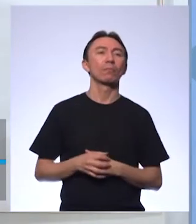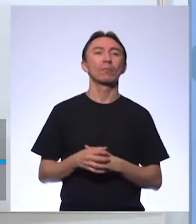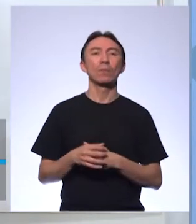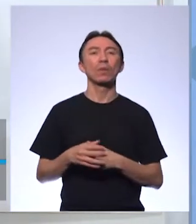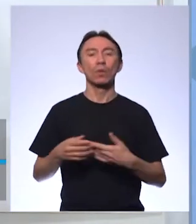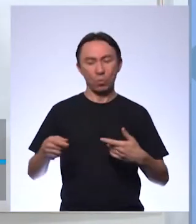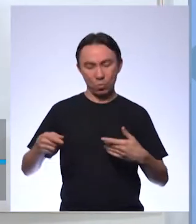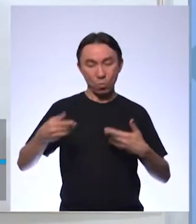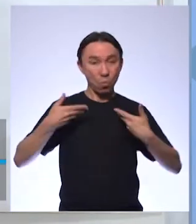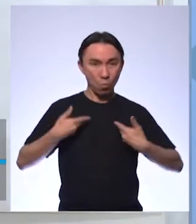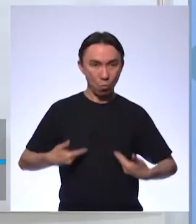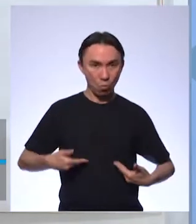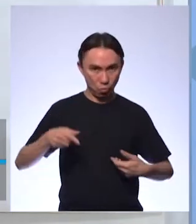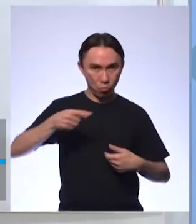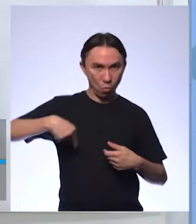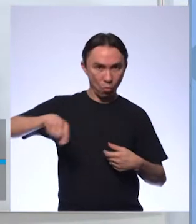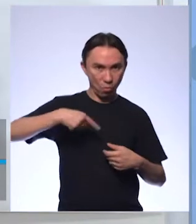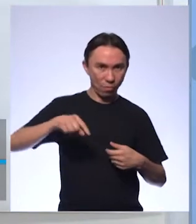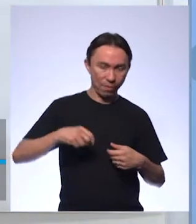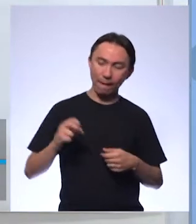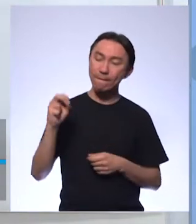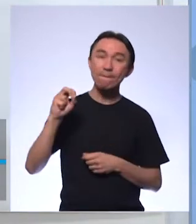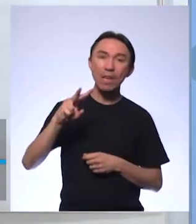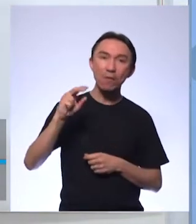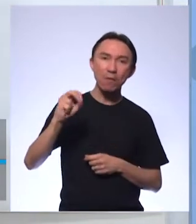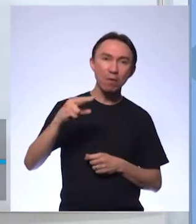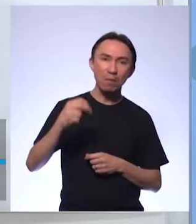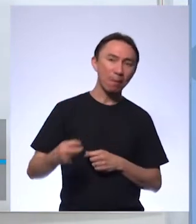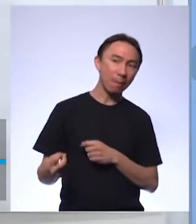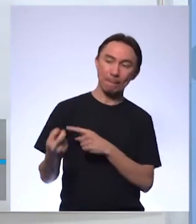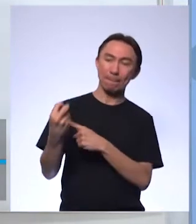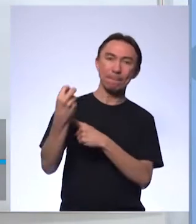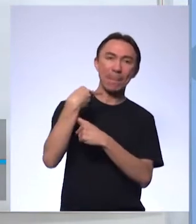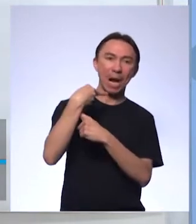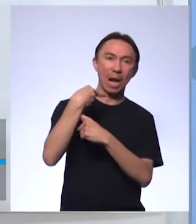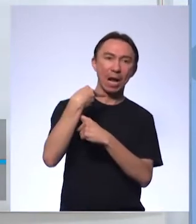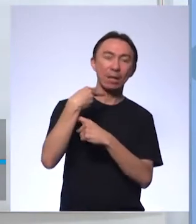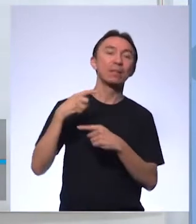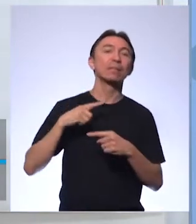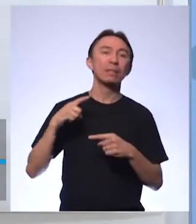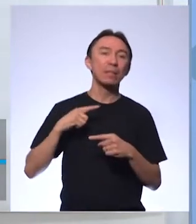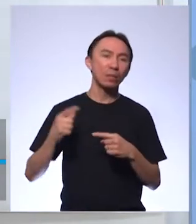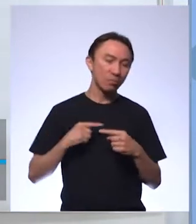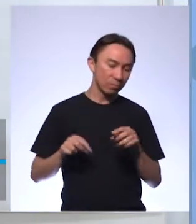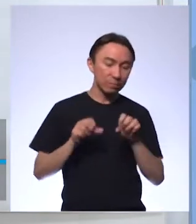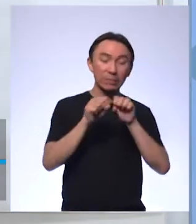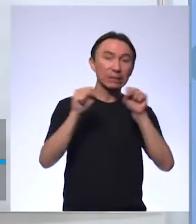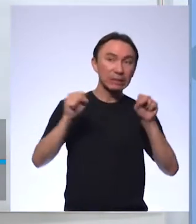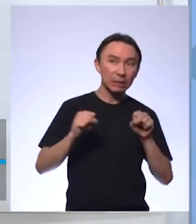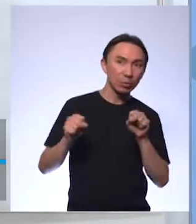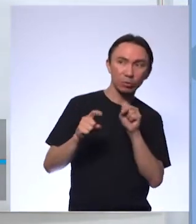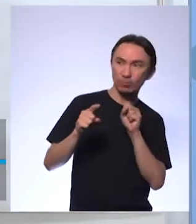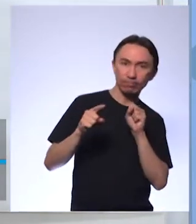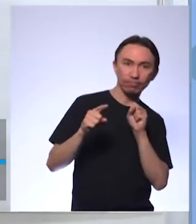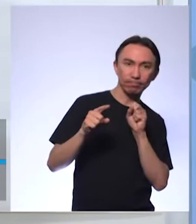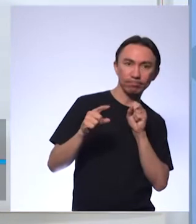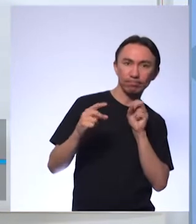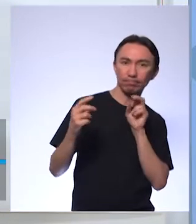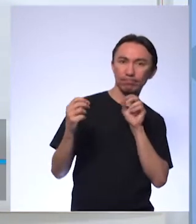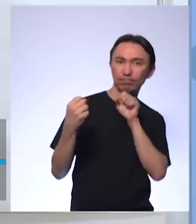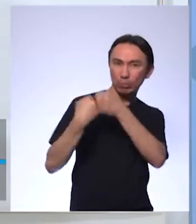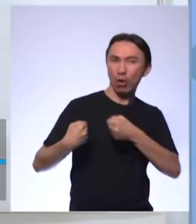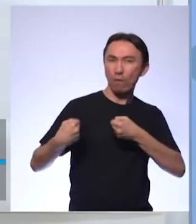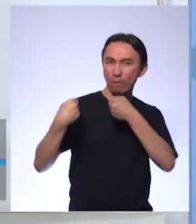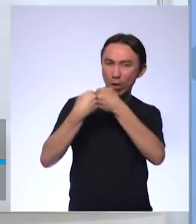corpo, quando ele está sendo atacado por um vírus, ele tem um sistema imunológico, tá? E esse sistema imunológico